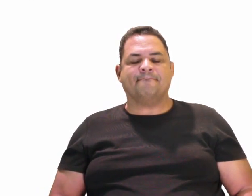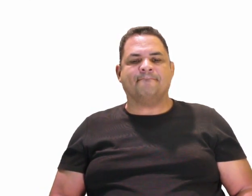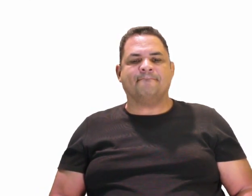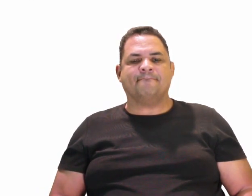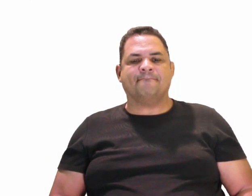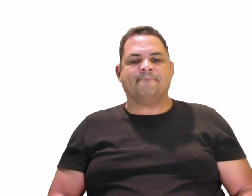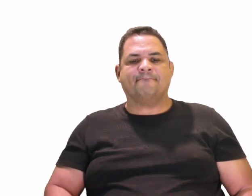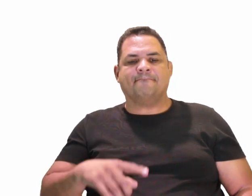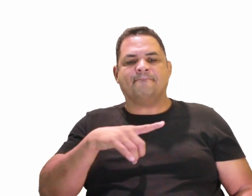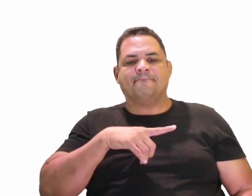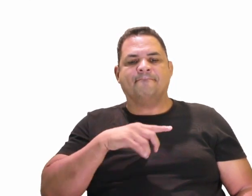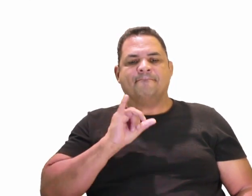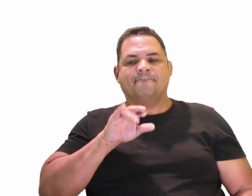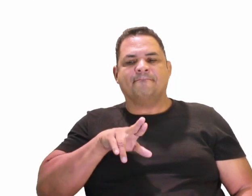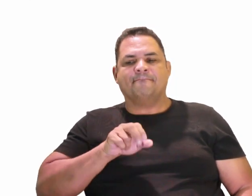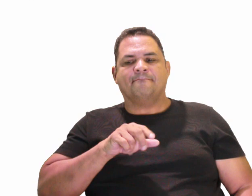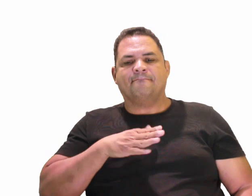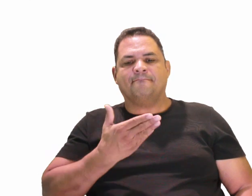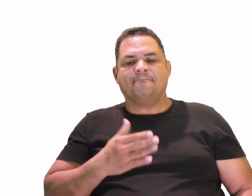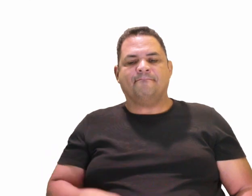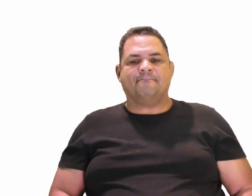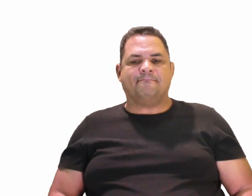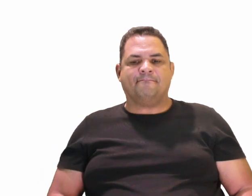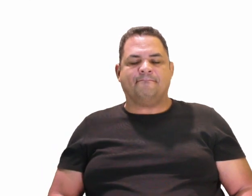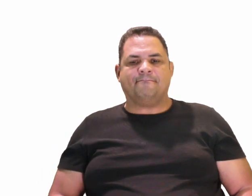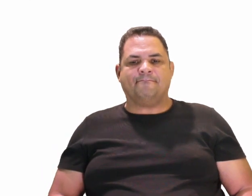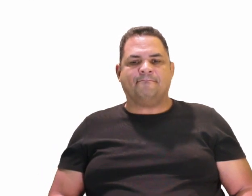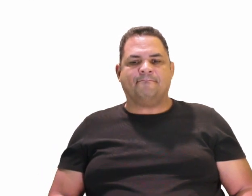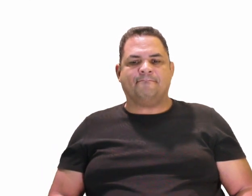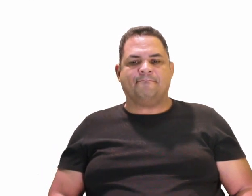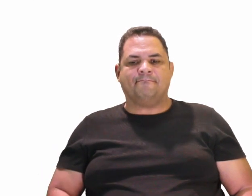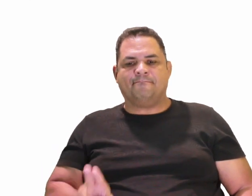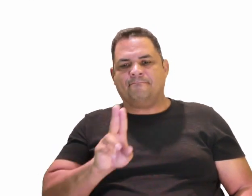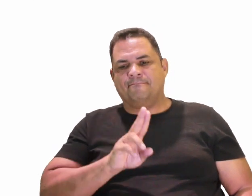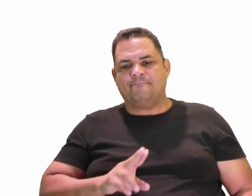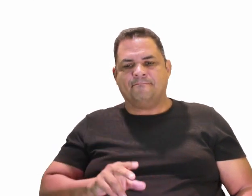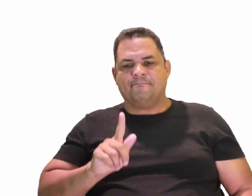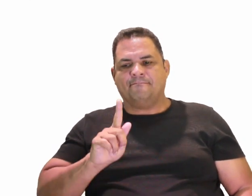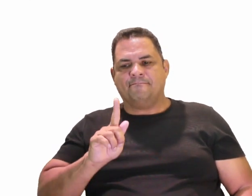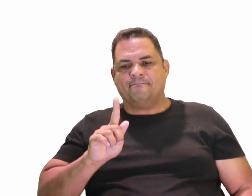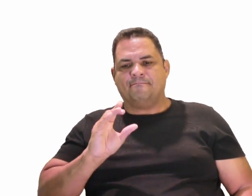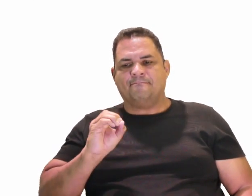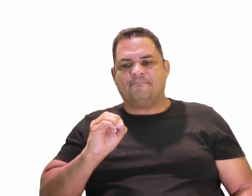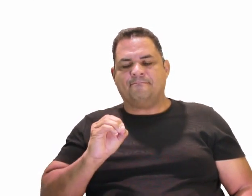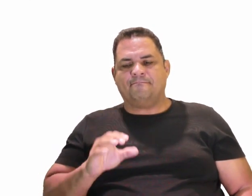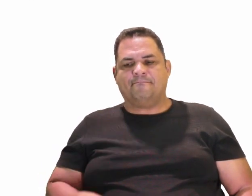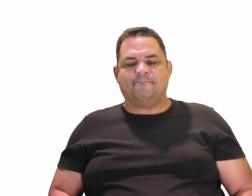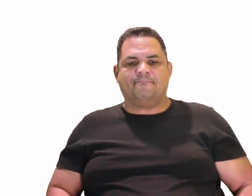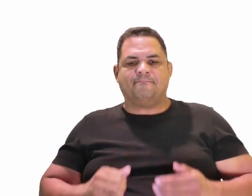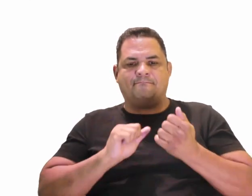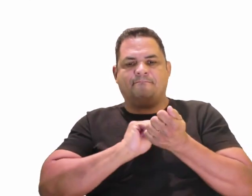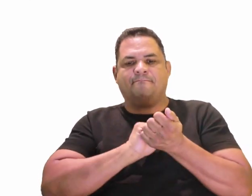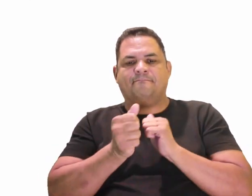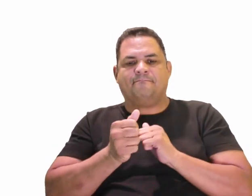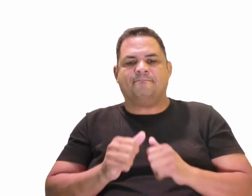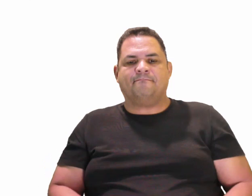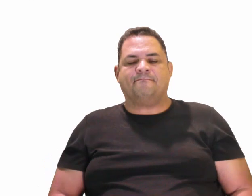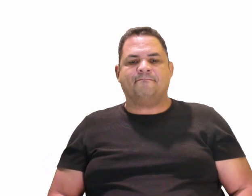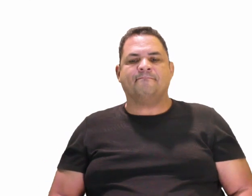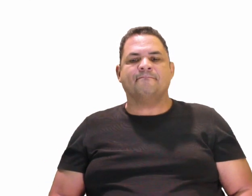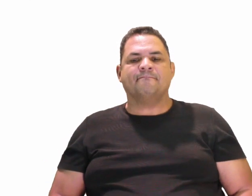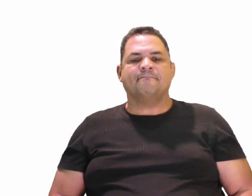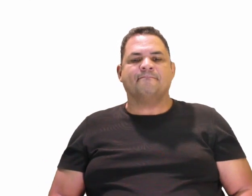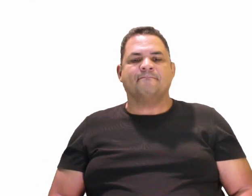cycling. Então, eu tenho ing aqui, só sobrou o go, então, obviamente, você vai usar o go para esse tipo de esporte. Every Sunday morning I